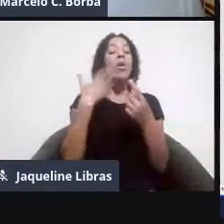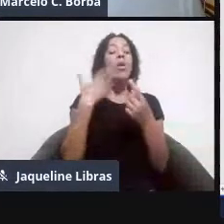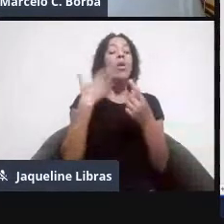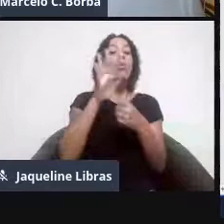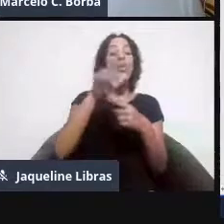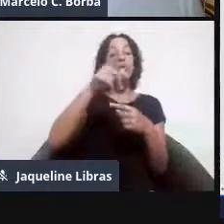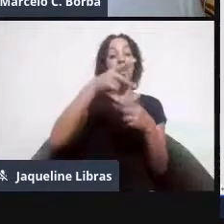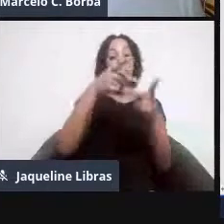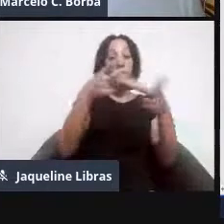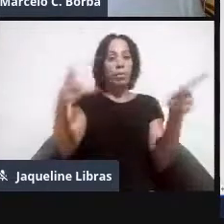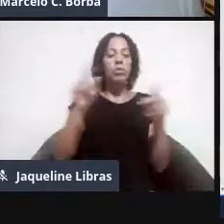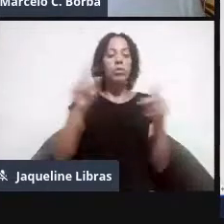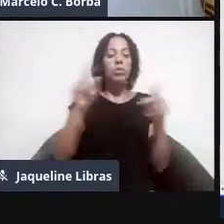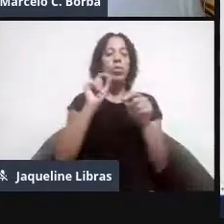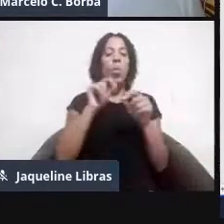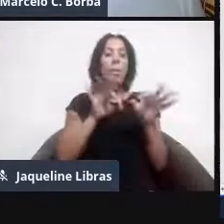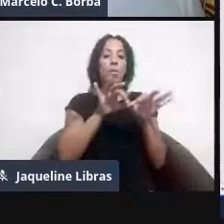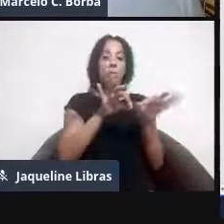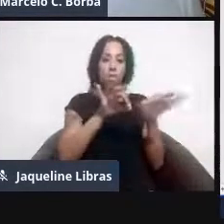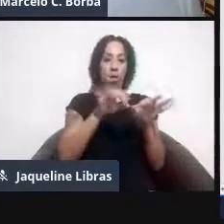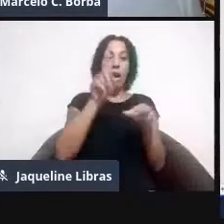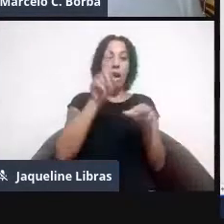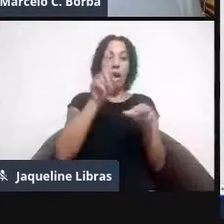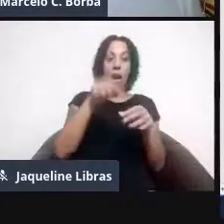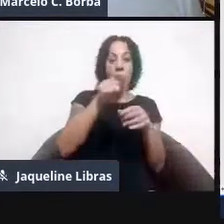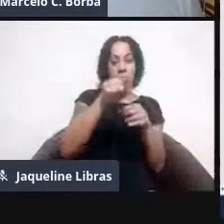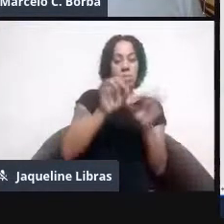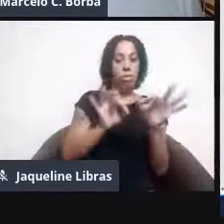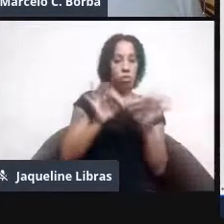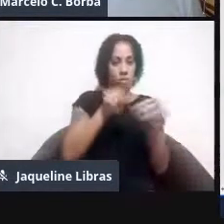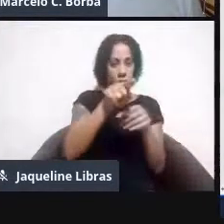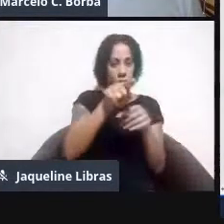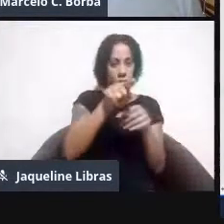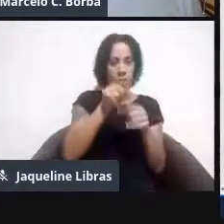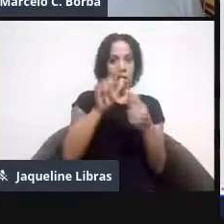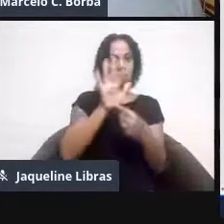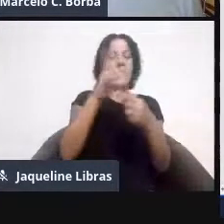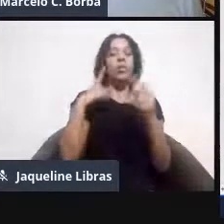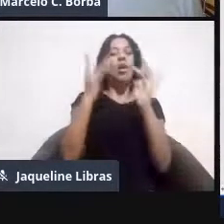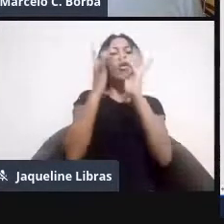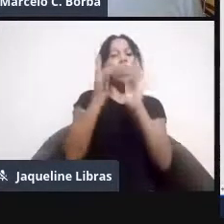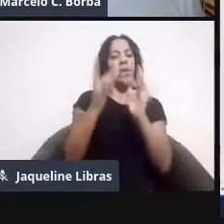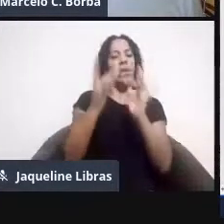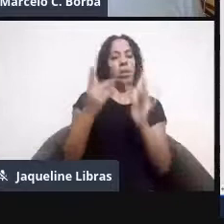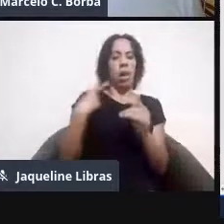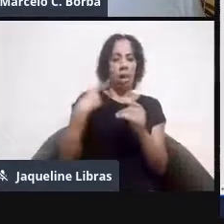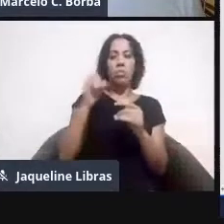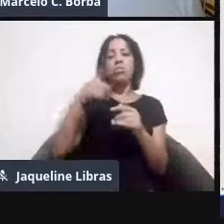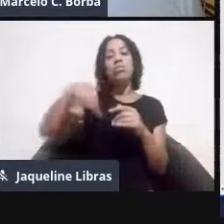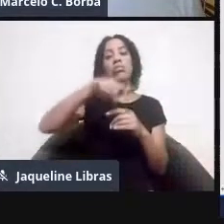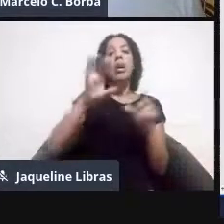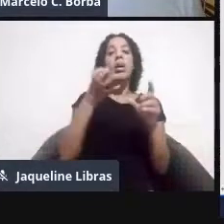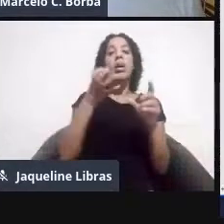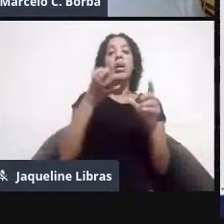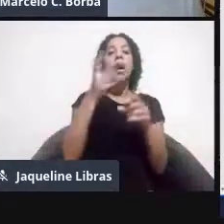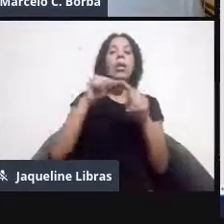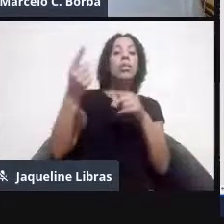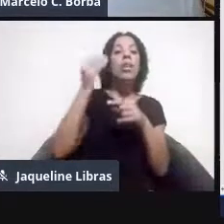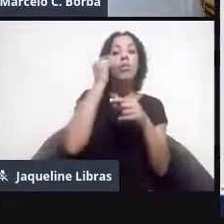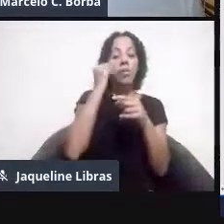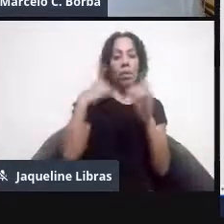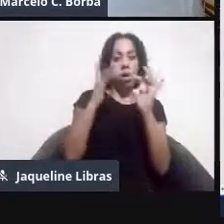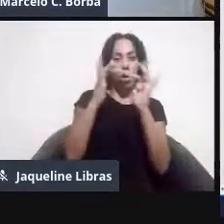um projeto, que é este projeto, tem aqui meus contatos para quem quiser ver depois, está tudo aqui,